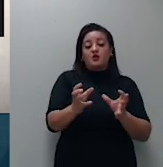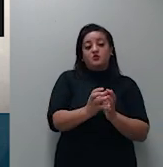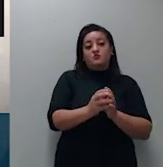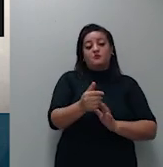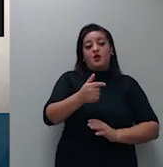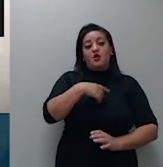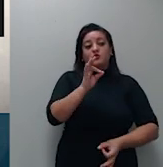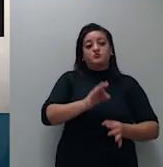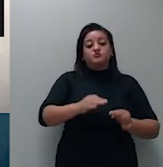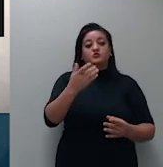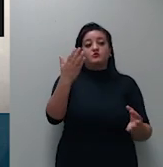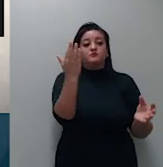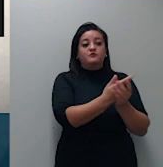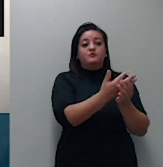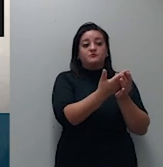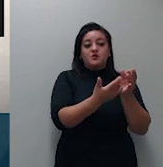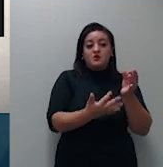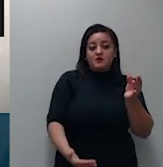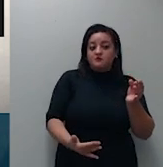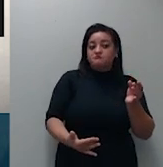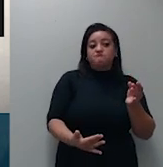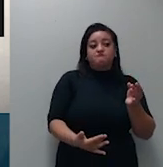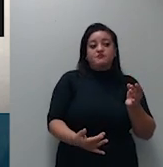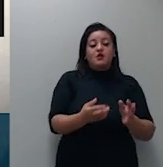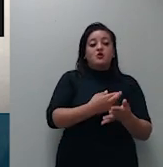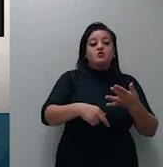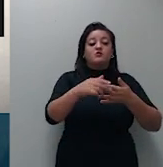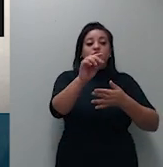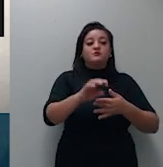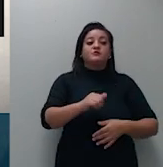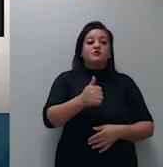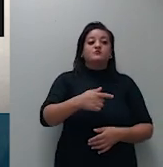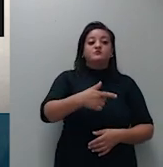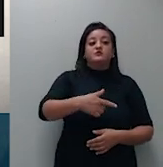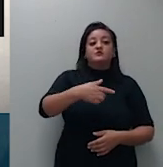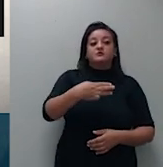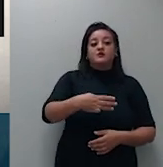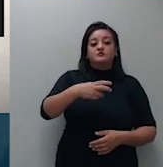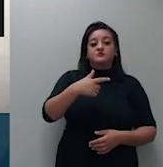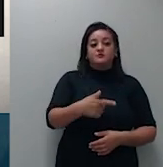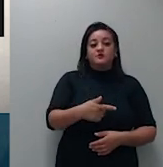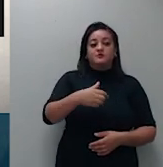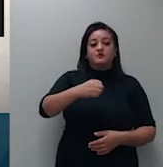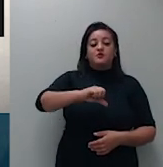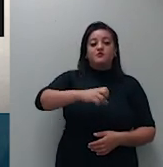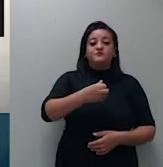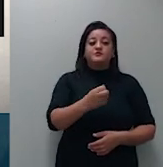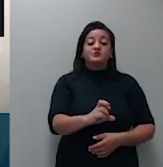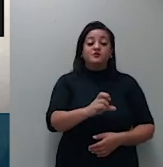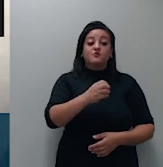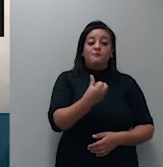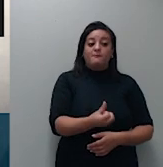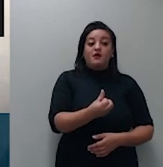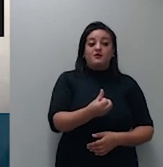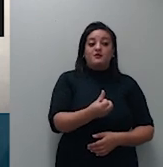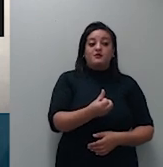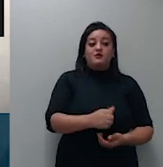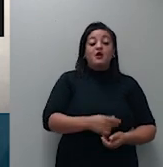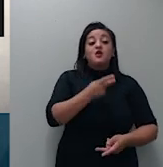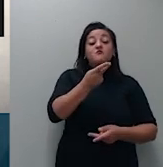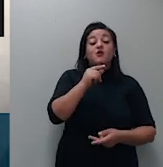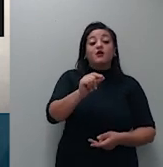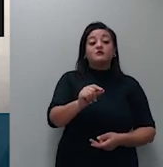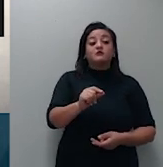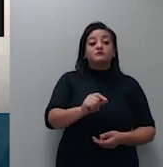na turma estou julgando os embargos de declaração recurso especial um 747 956